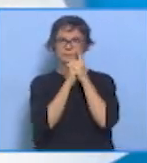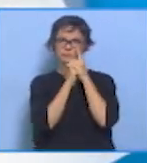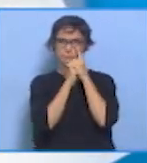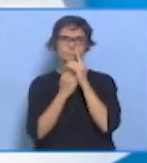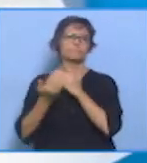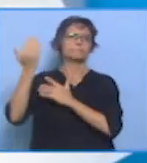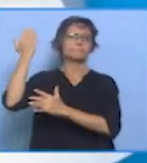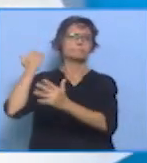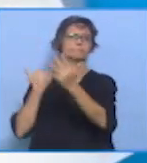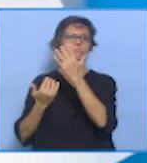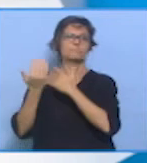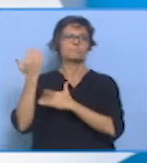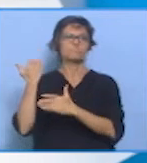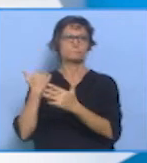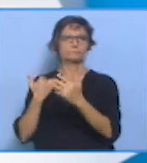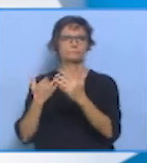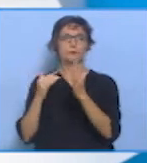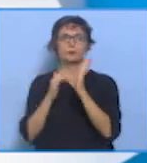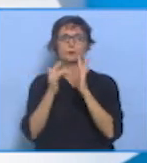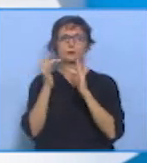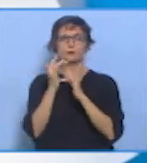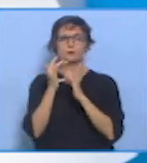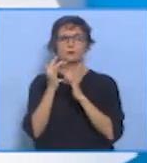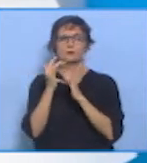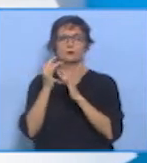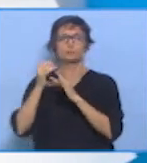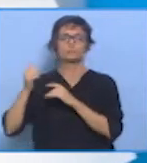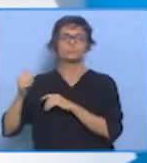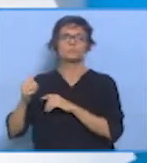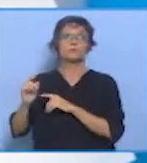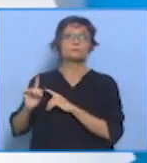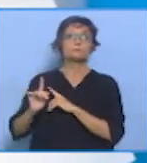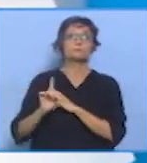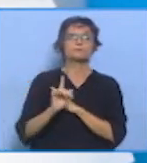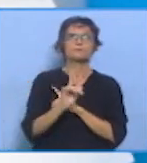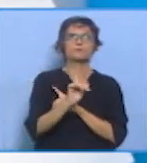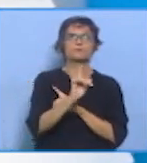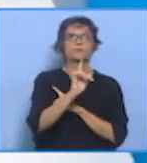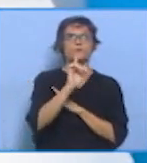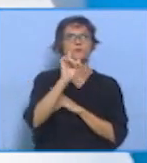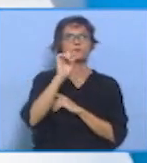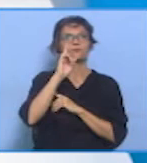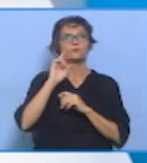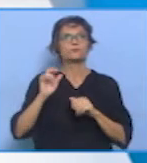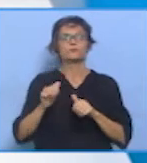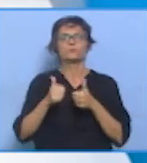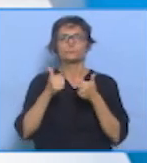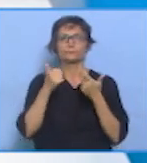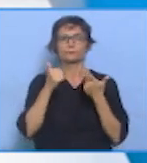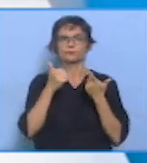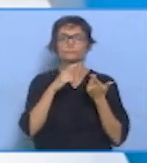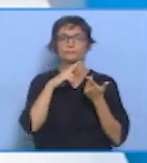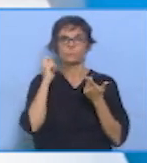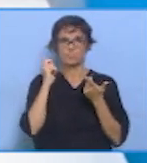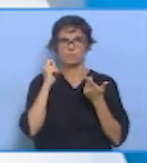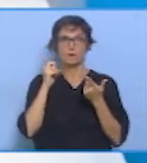Naquele tempo, indo Jesus a caminho de Jerusalém, passava entre a Samaria e a Galileia.